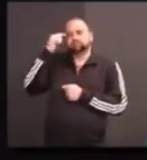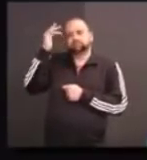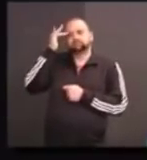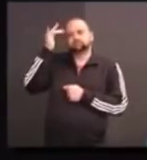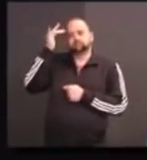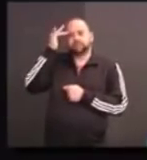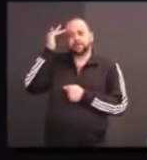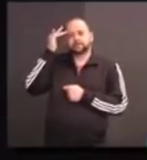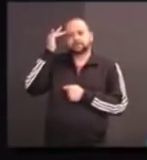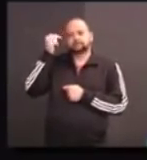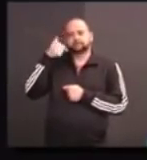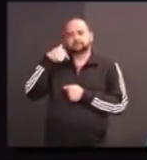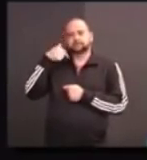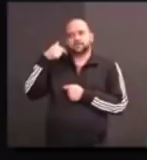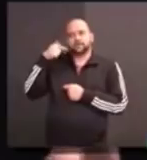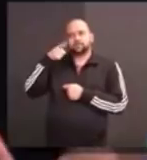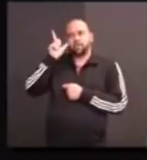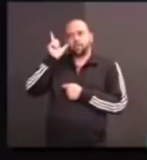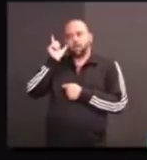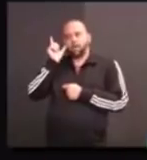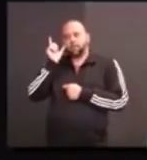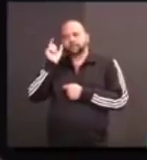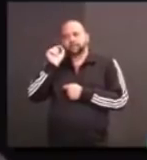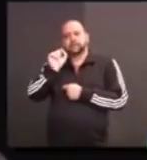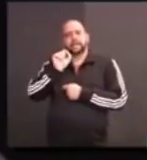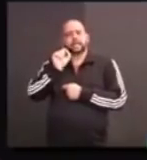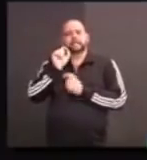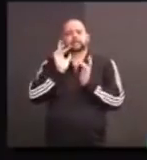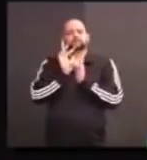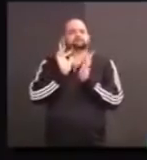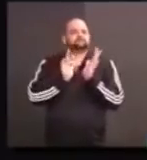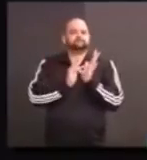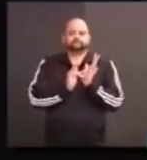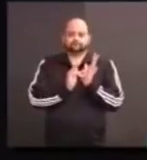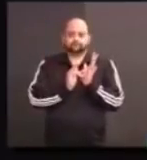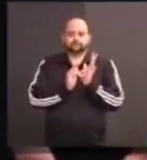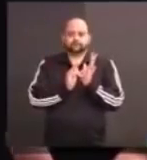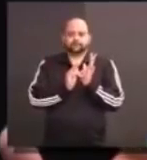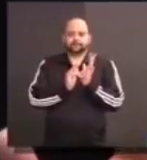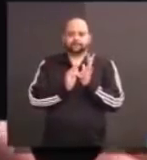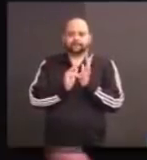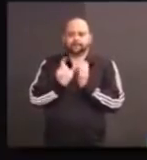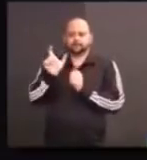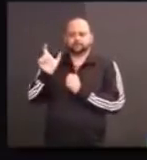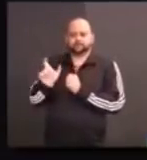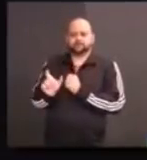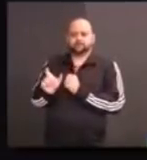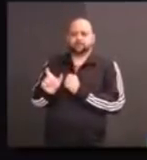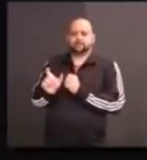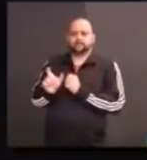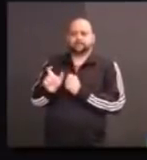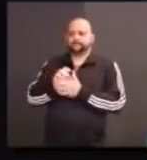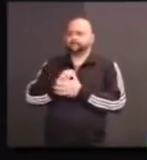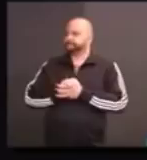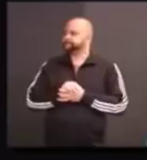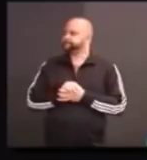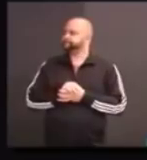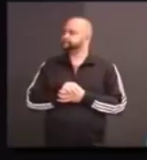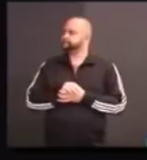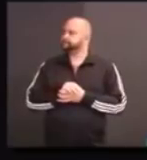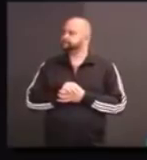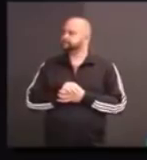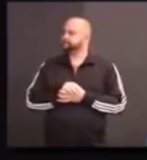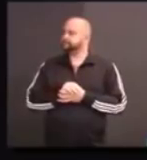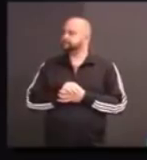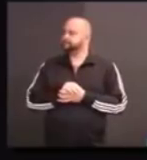desde ontem que Jesus, ele se referiu à